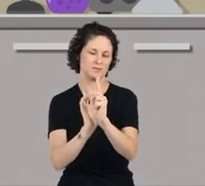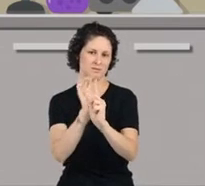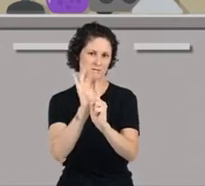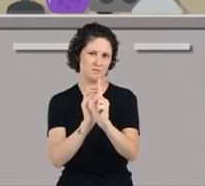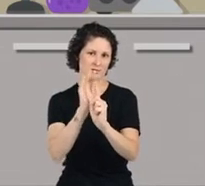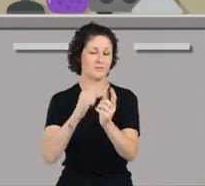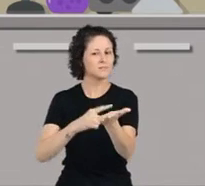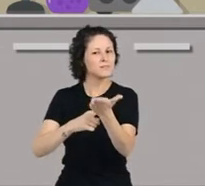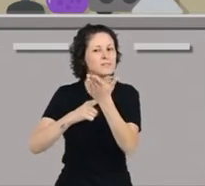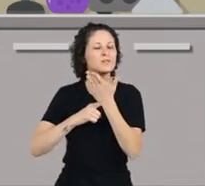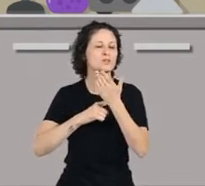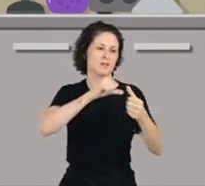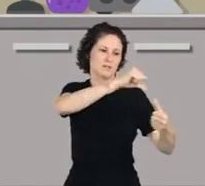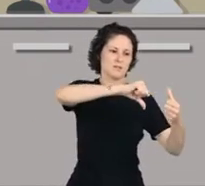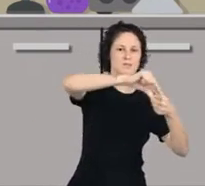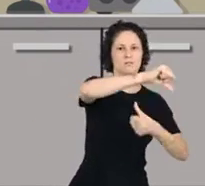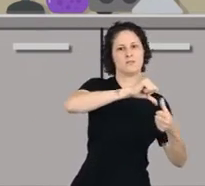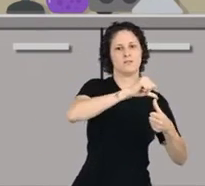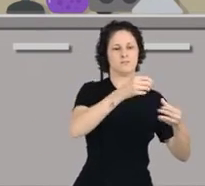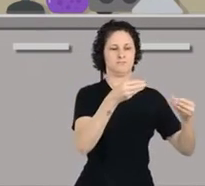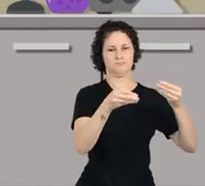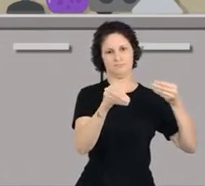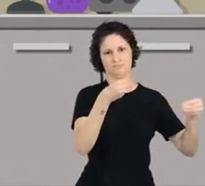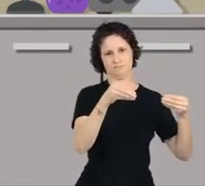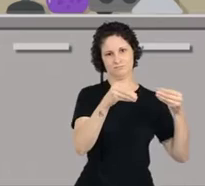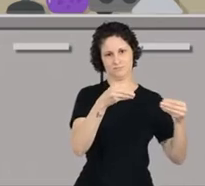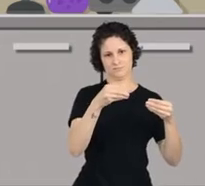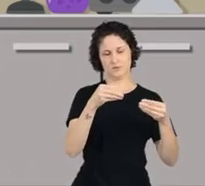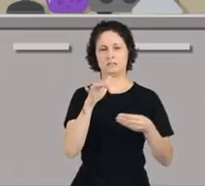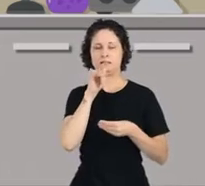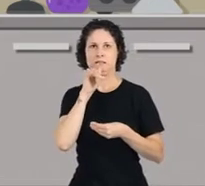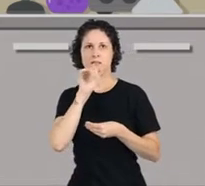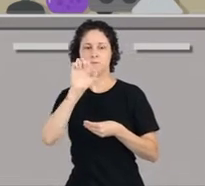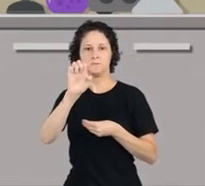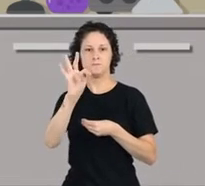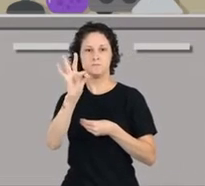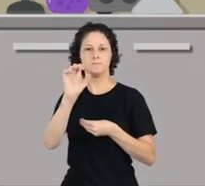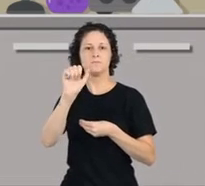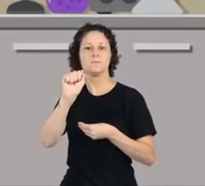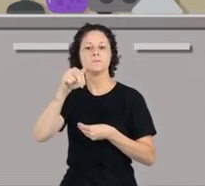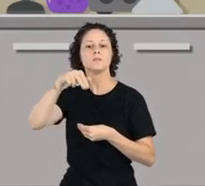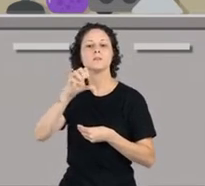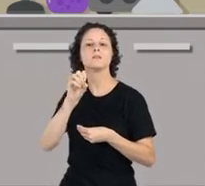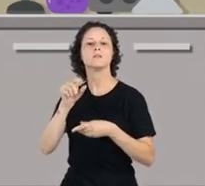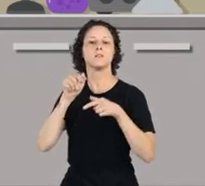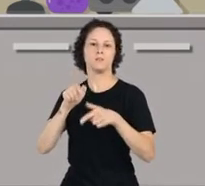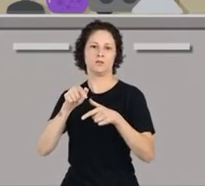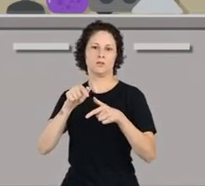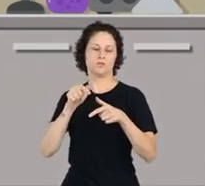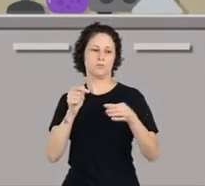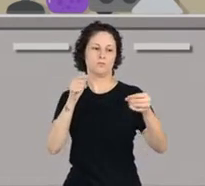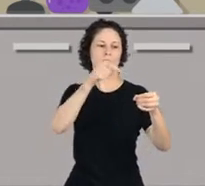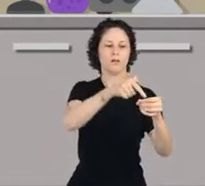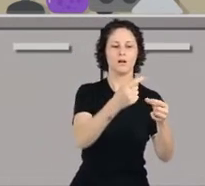gases usados para a fabricação do plástico. Por exemplo, o eteno ele passa para um local chamado de